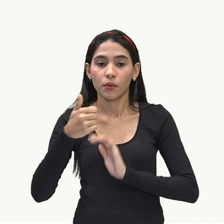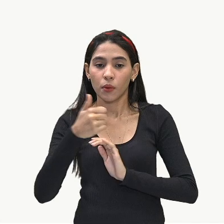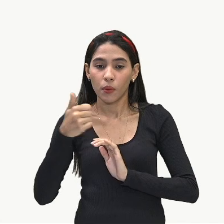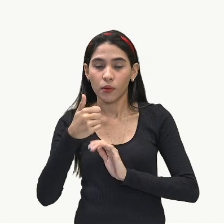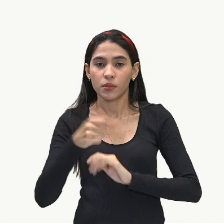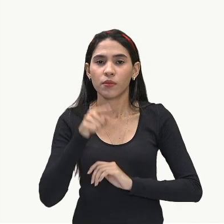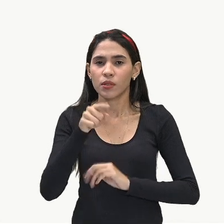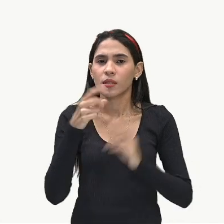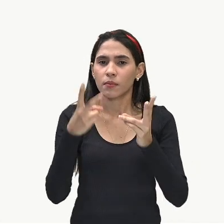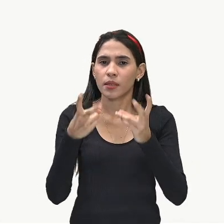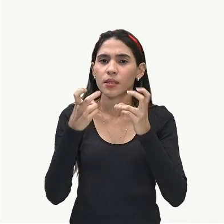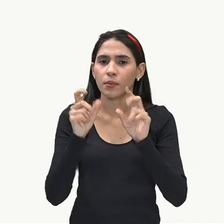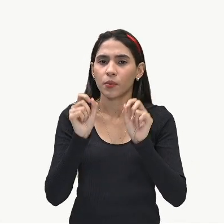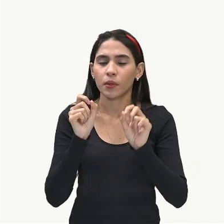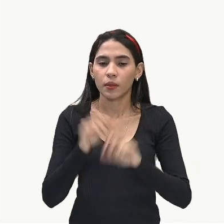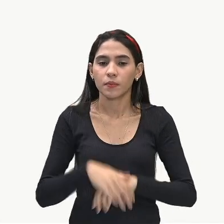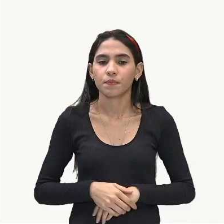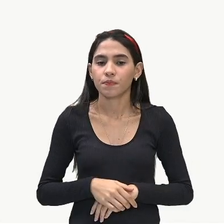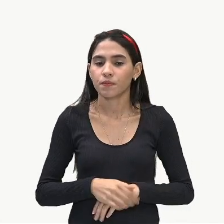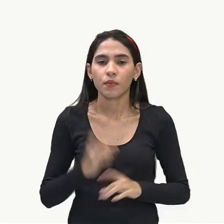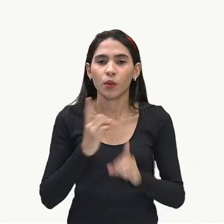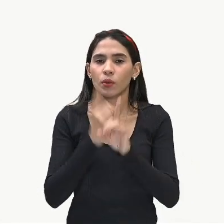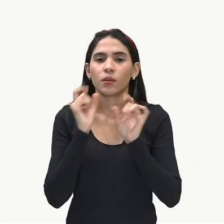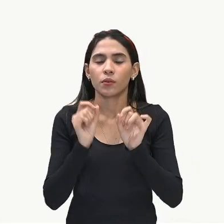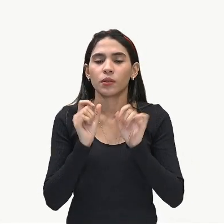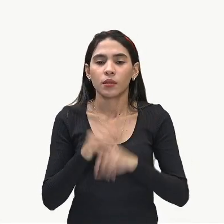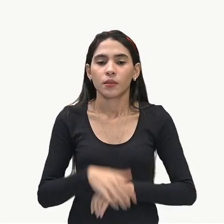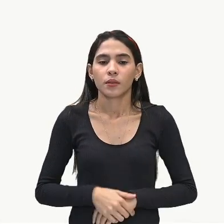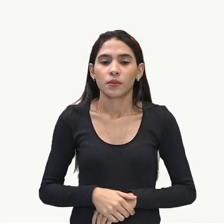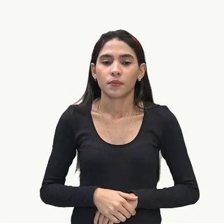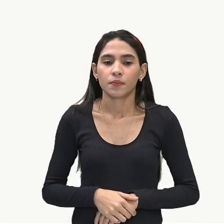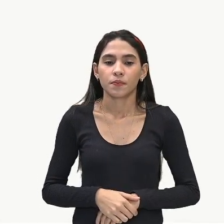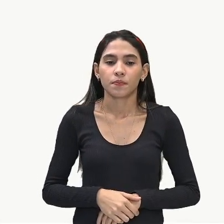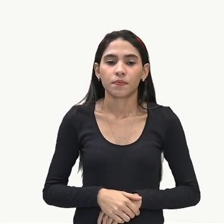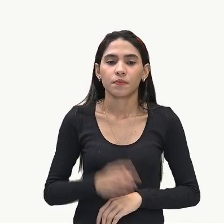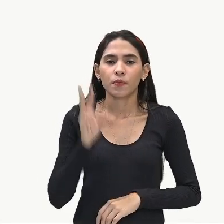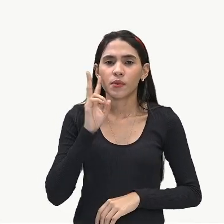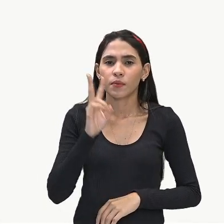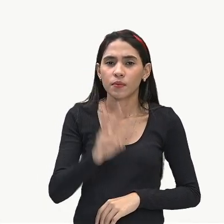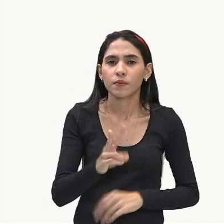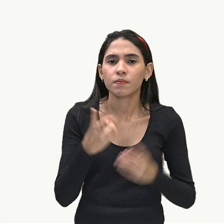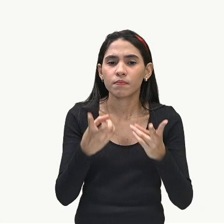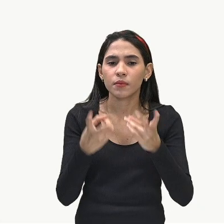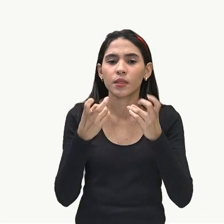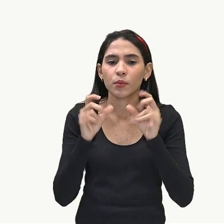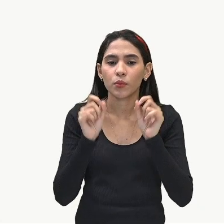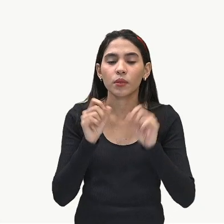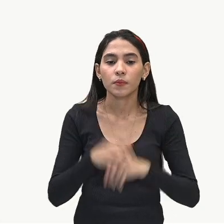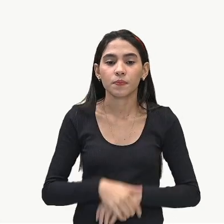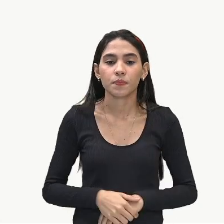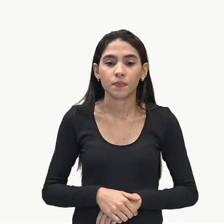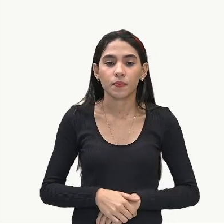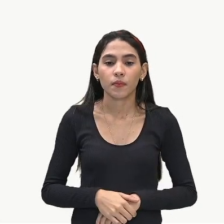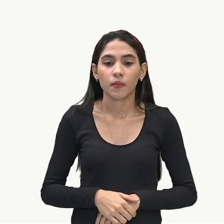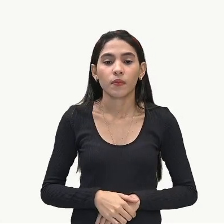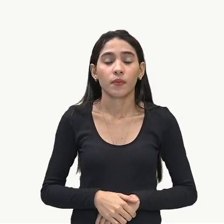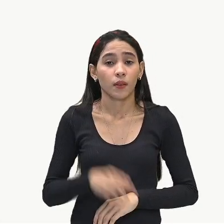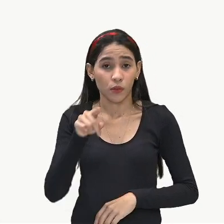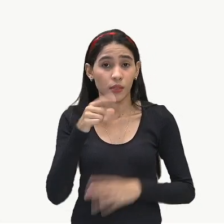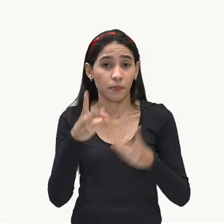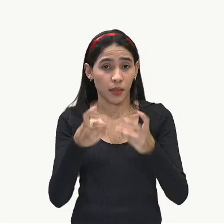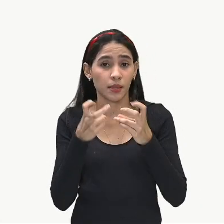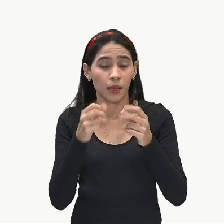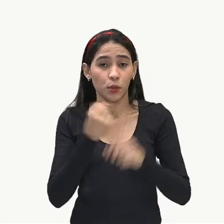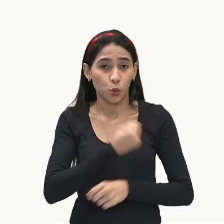você consegue identificar nessa sequência aqui, olhando? Né? A gente consegue